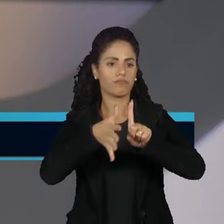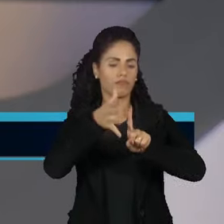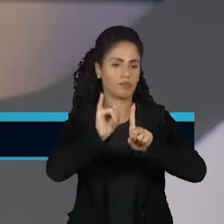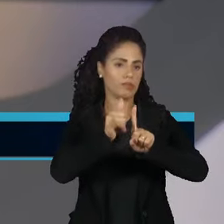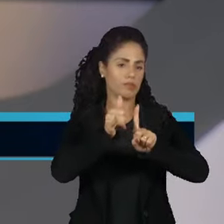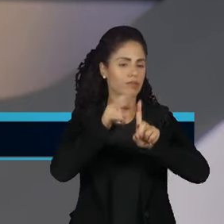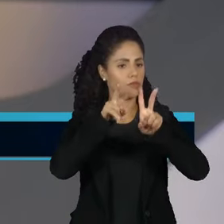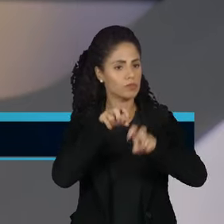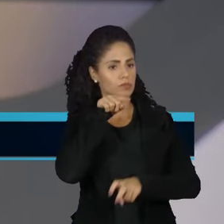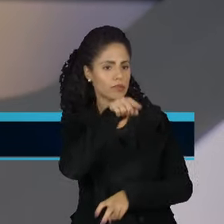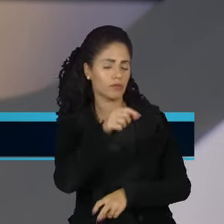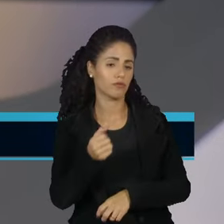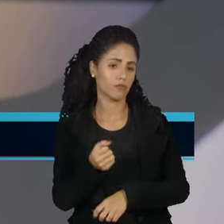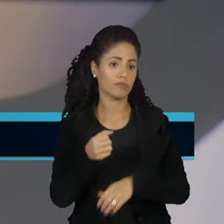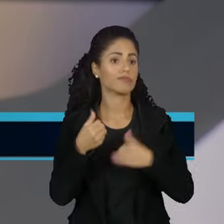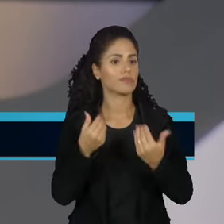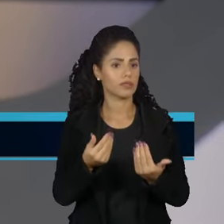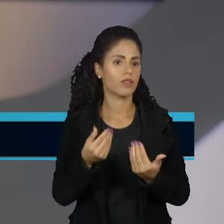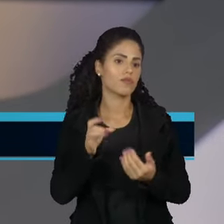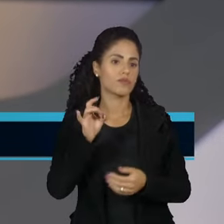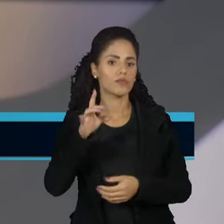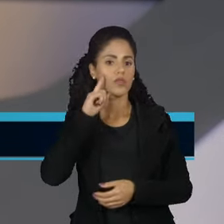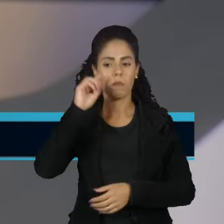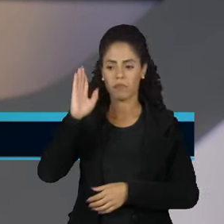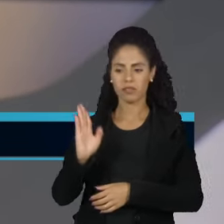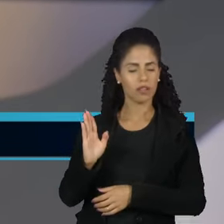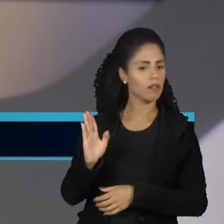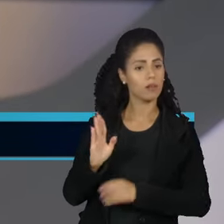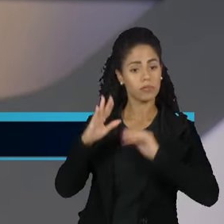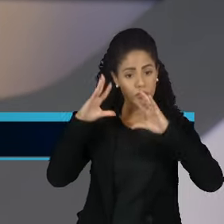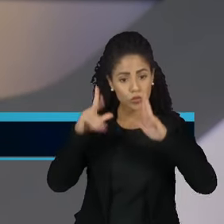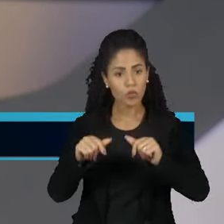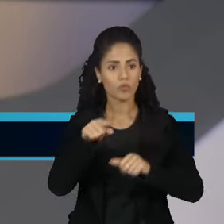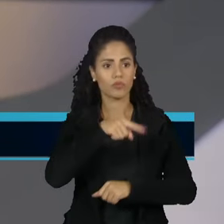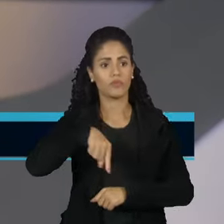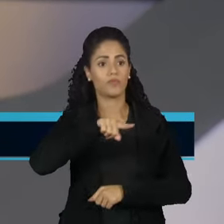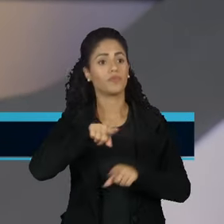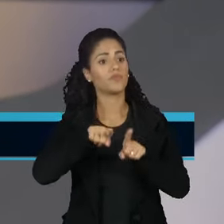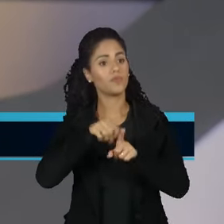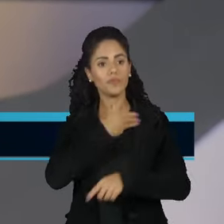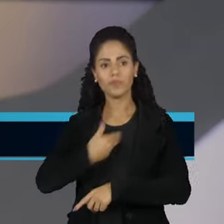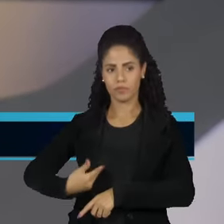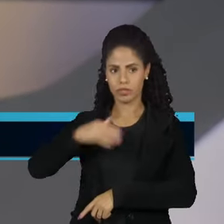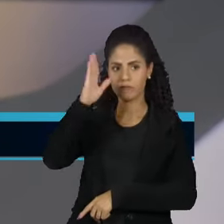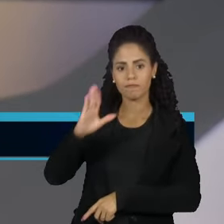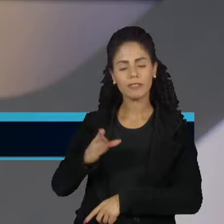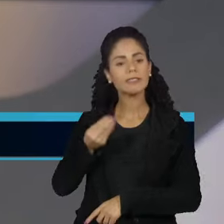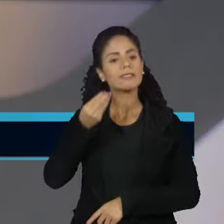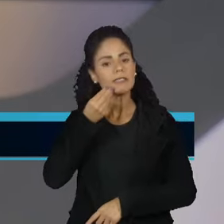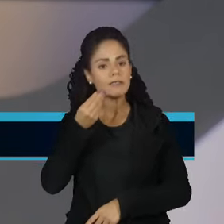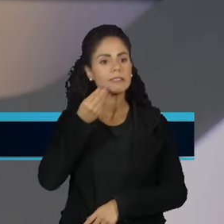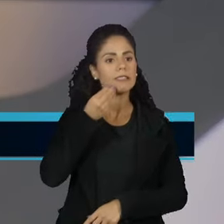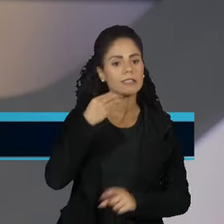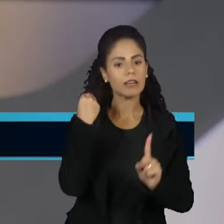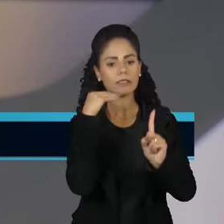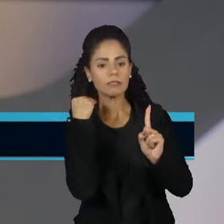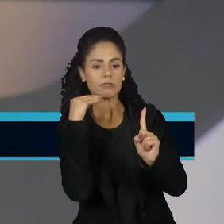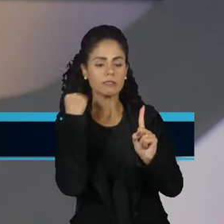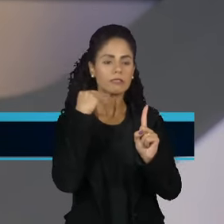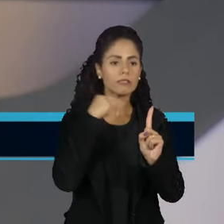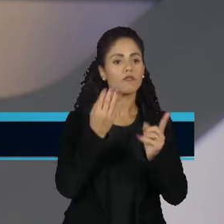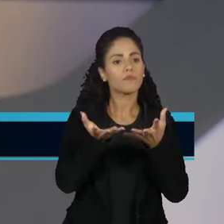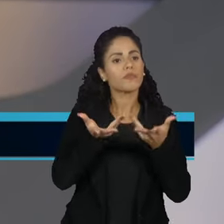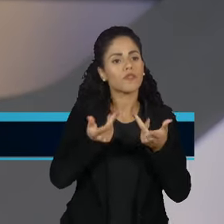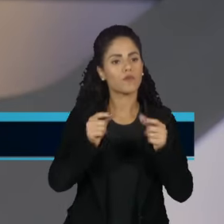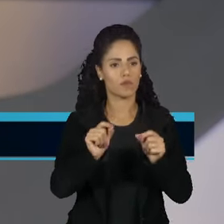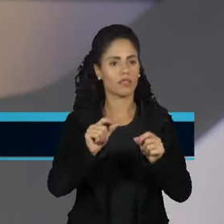fazer para o seu público e não para o público brasileiro. O governo brasileiro vai continuar insistindo, mas em função de todos os